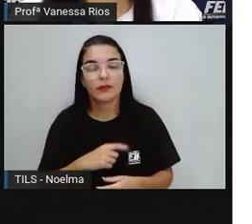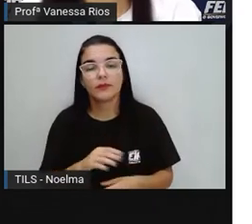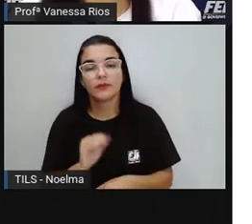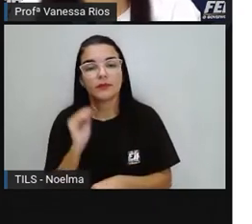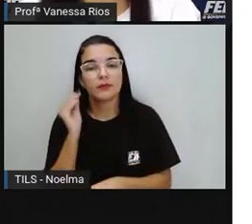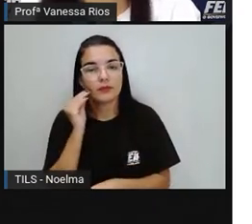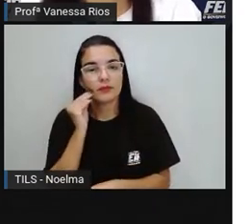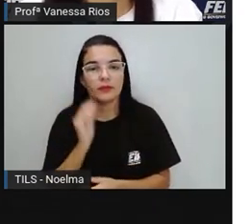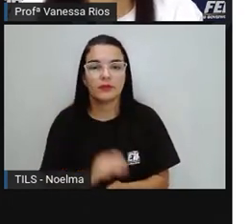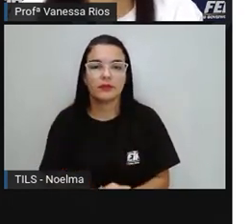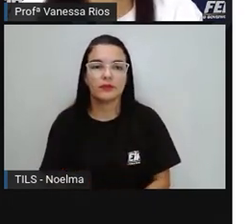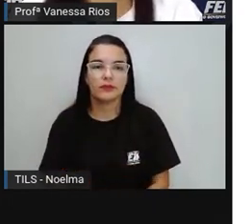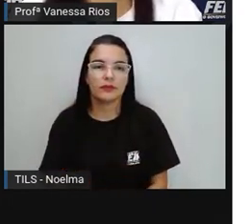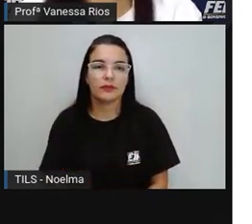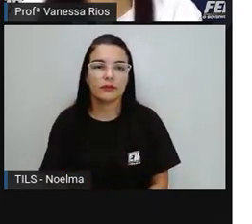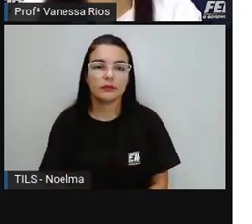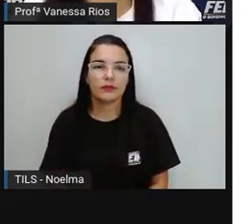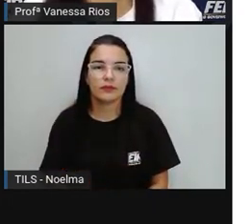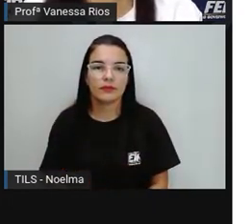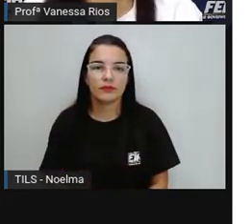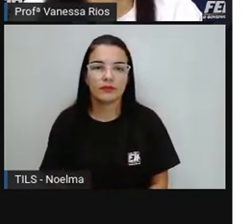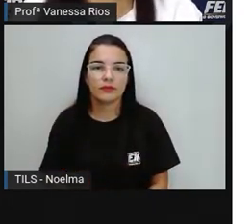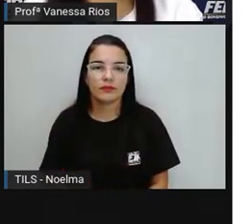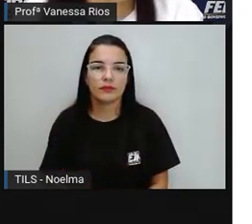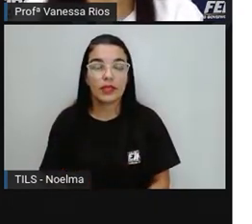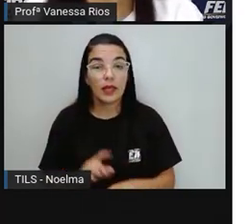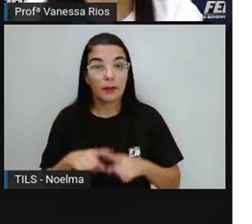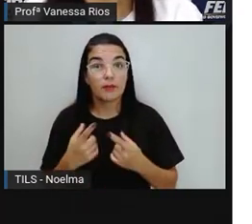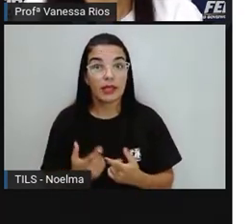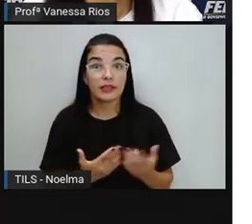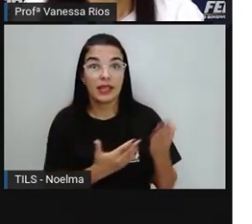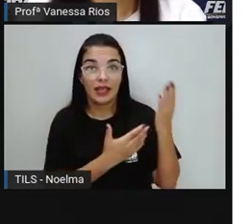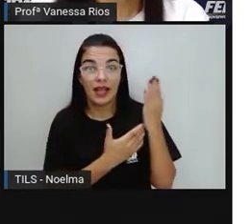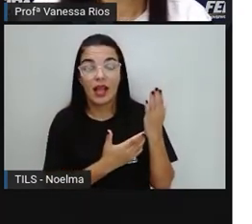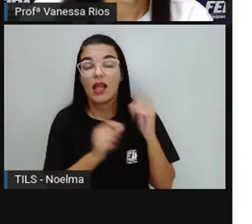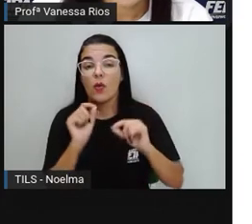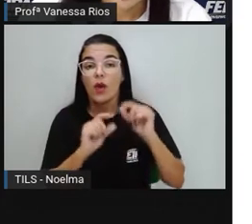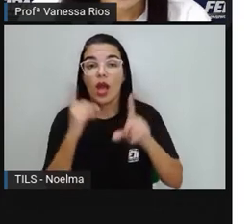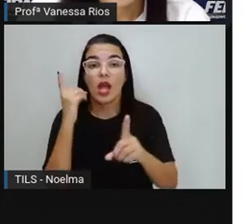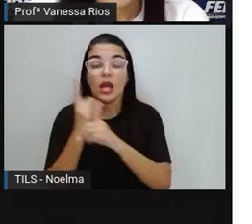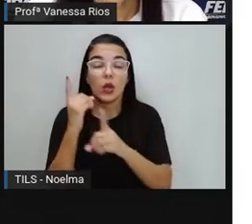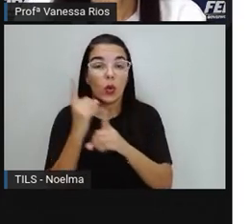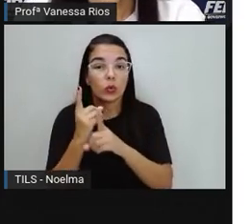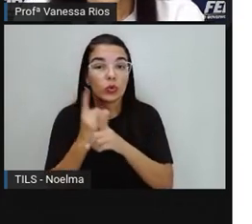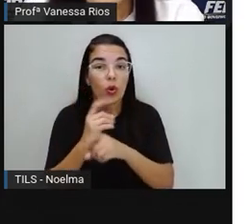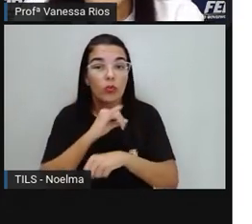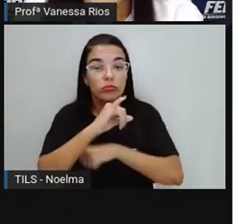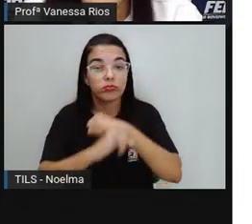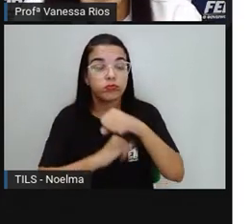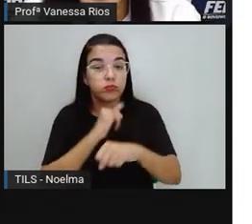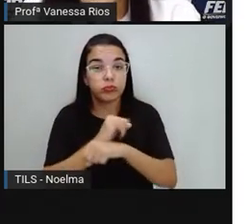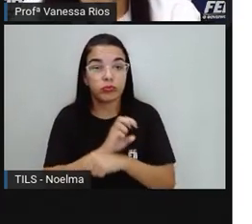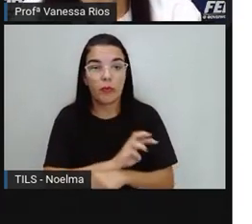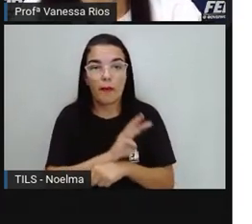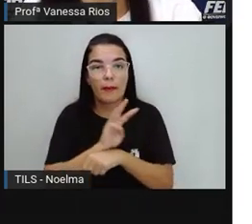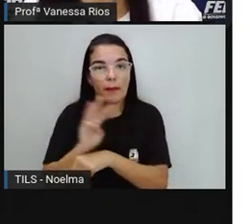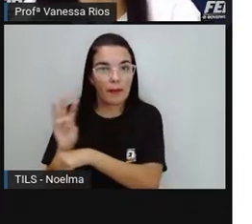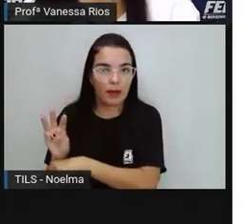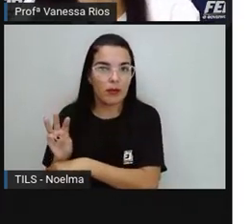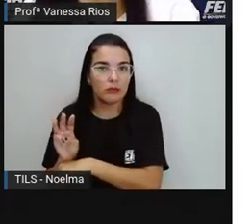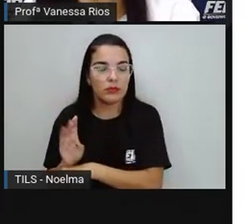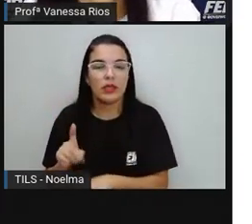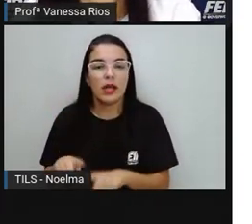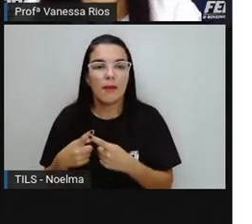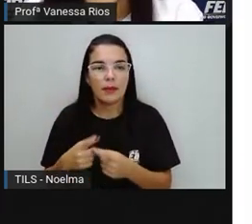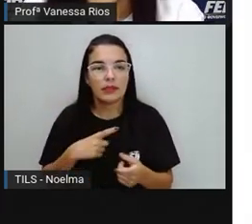as resenhas, essa resenha a Pro encontrou num site, onde as resenhas elas podem, né, aparecer para que a gente